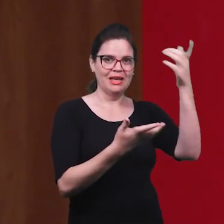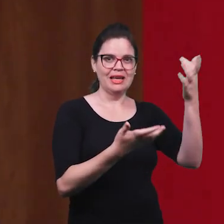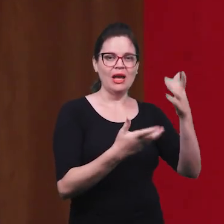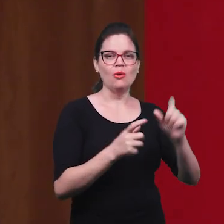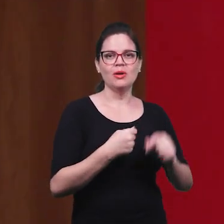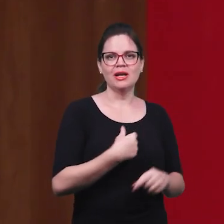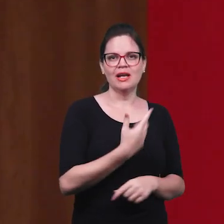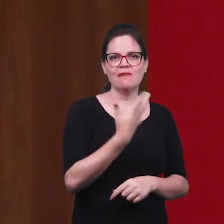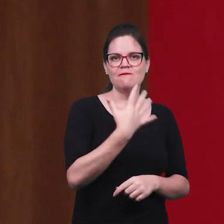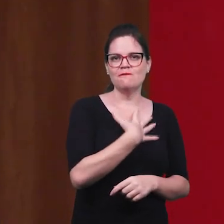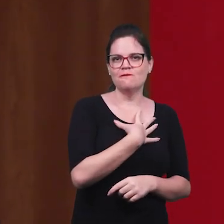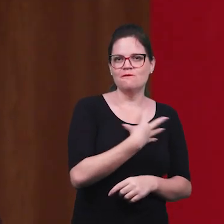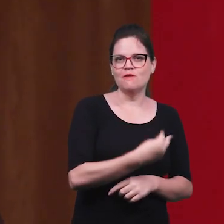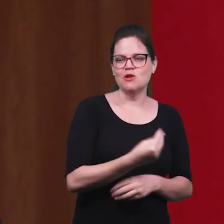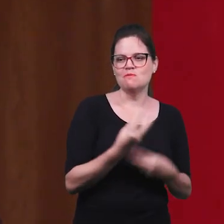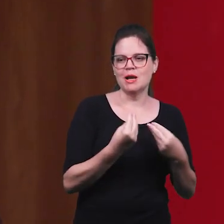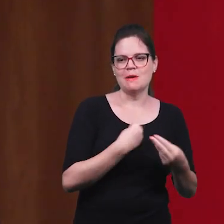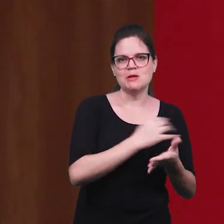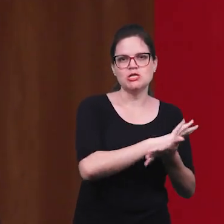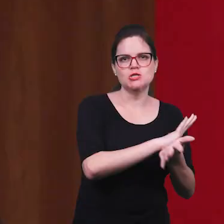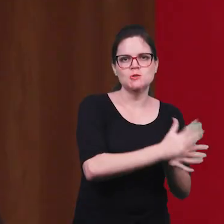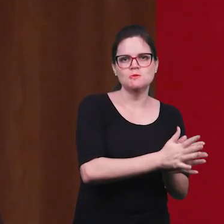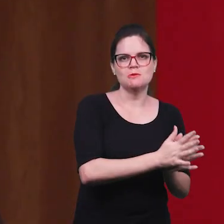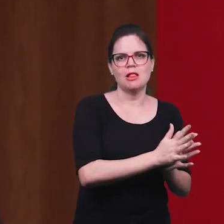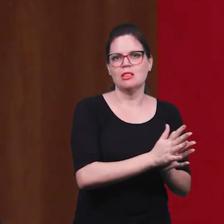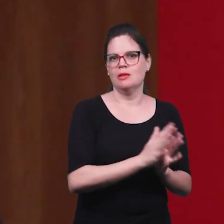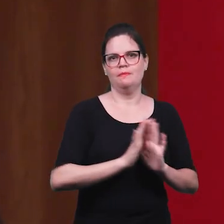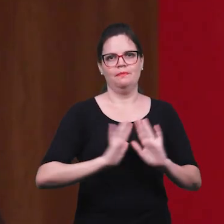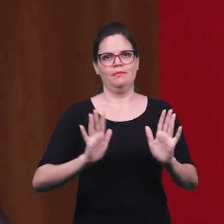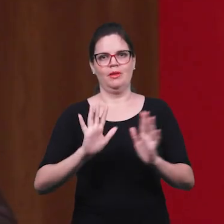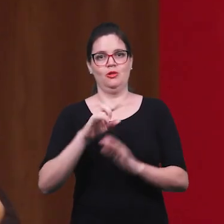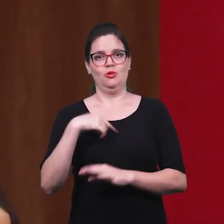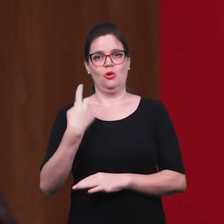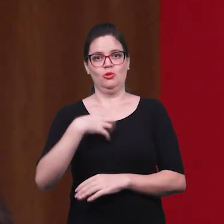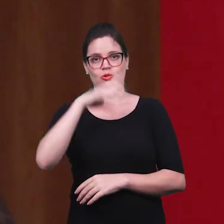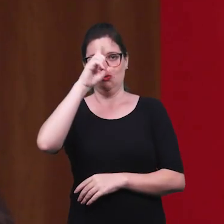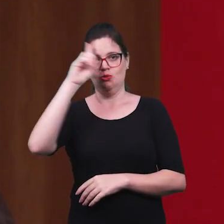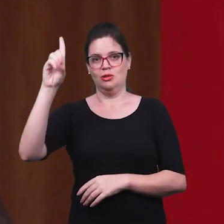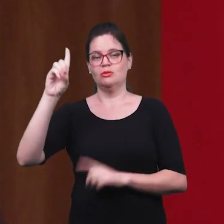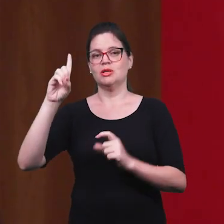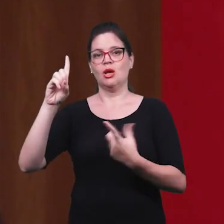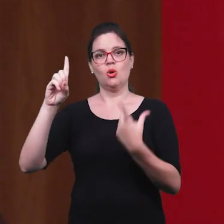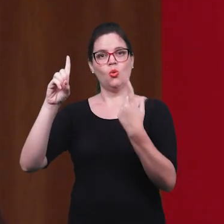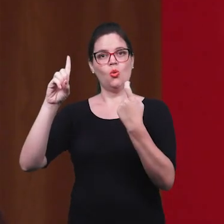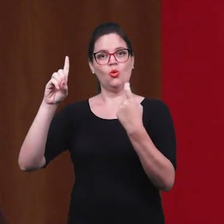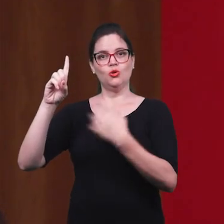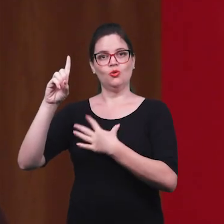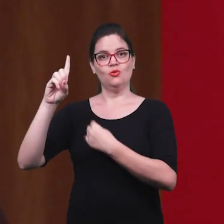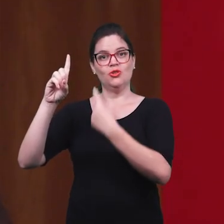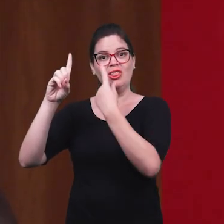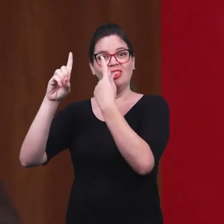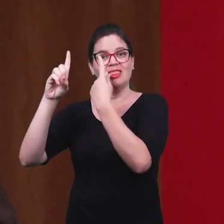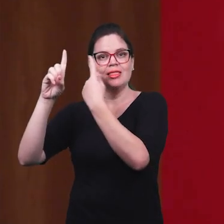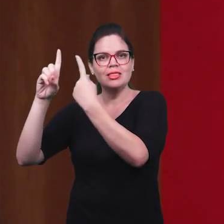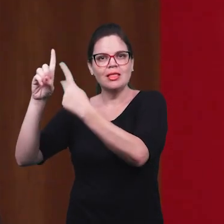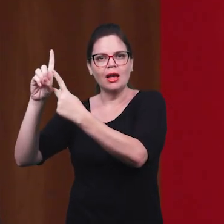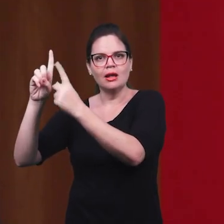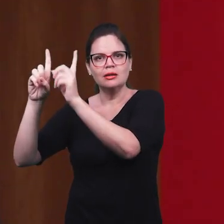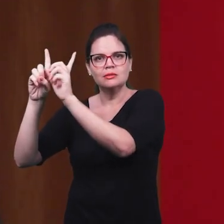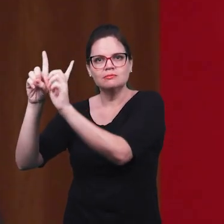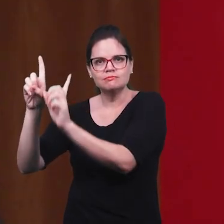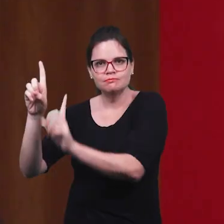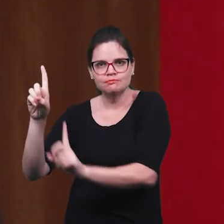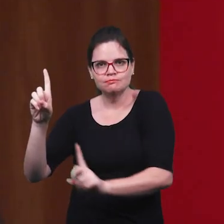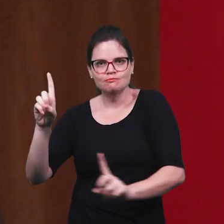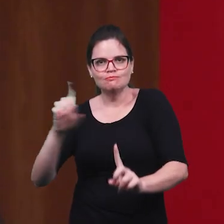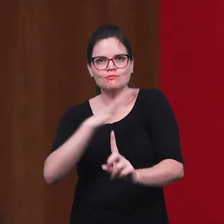filhos para sacrificá-los, o nosso Deus, ele sacrificou o seu único filho em favor das nossas famílias. Glória a